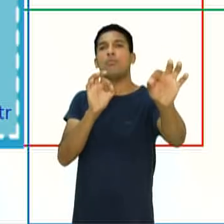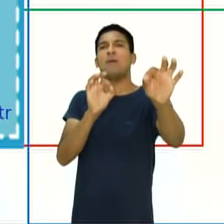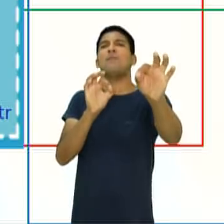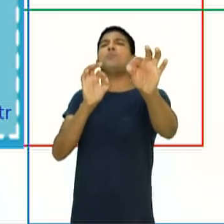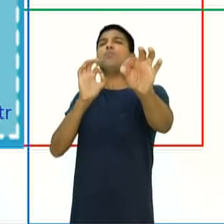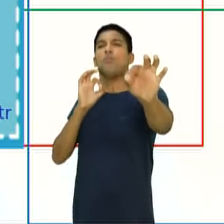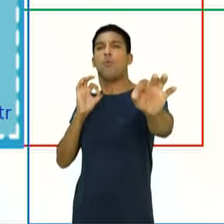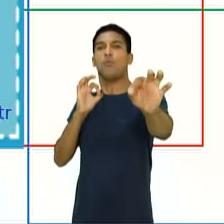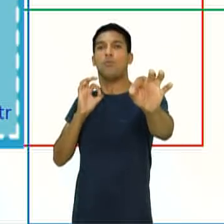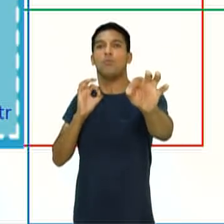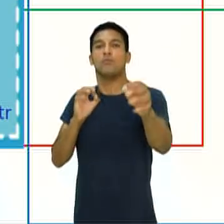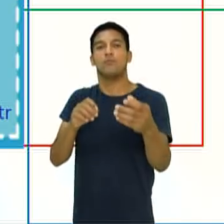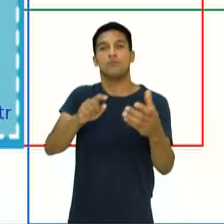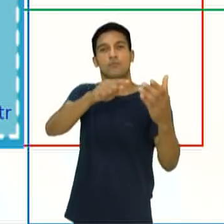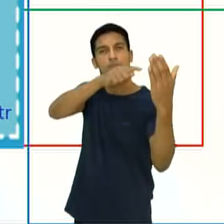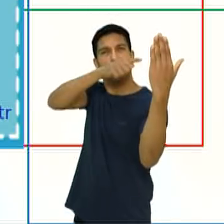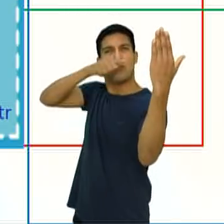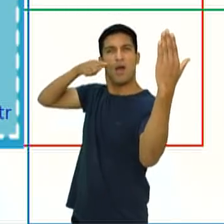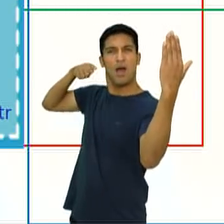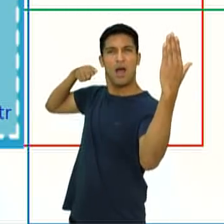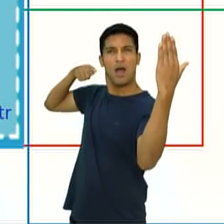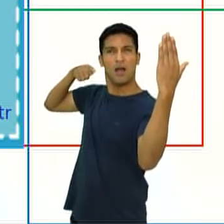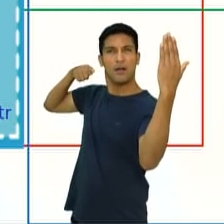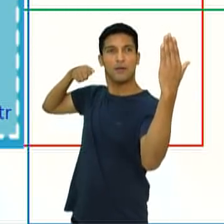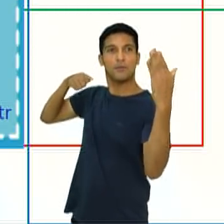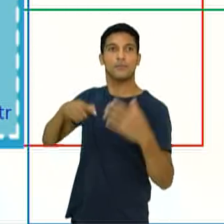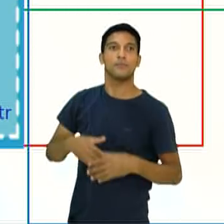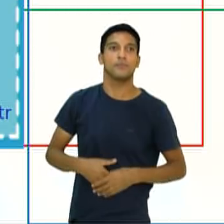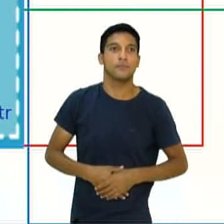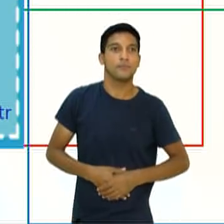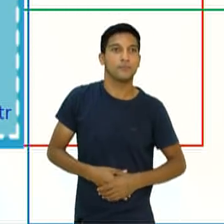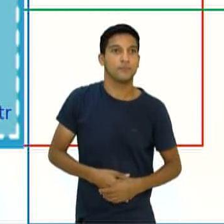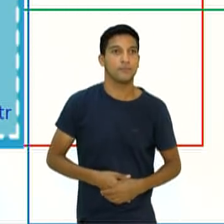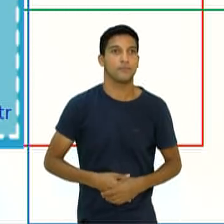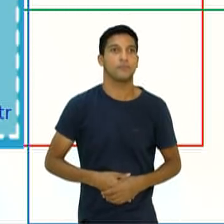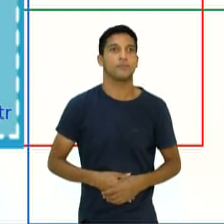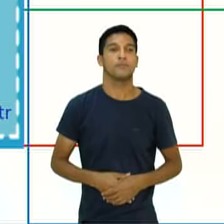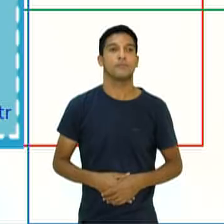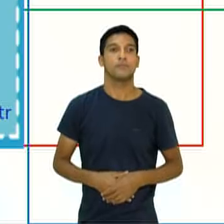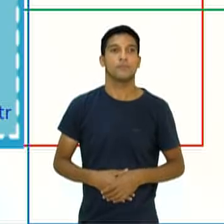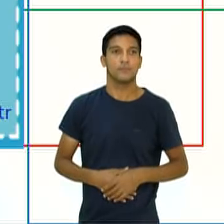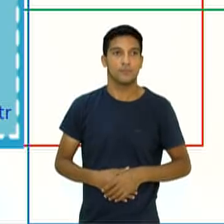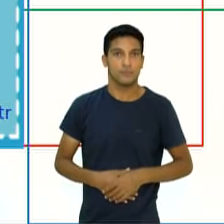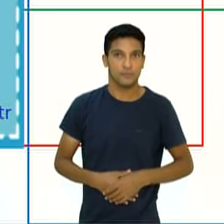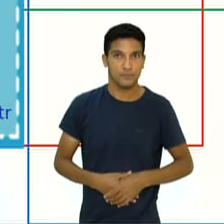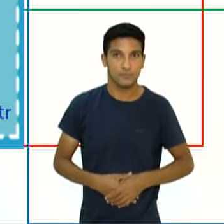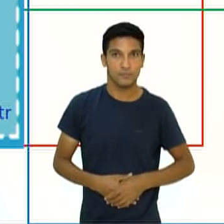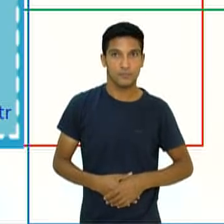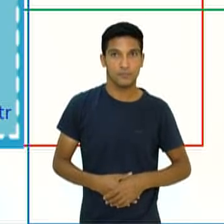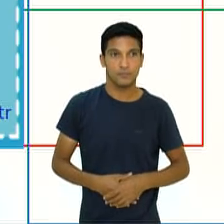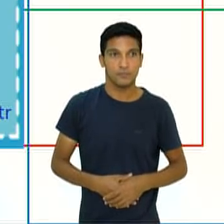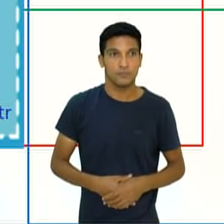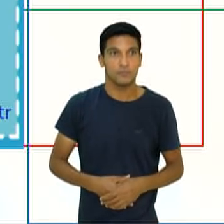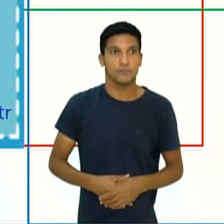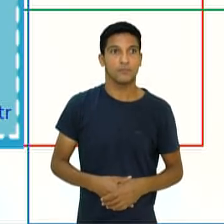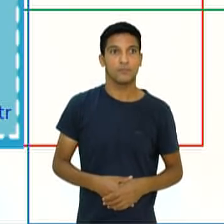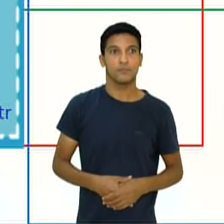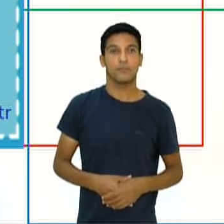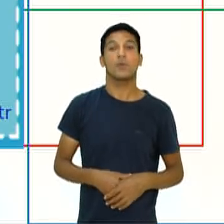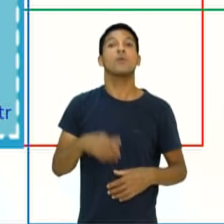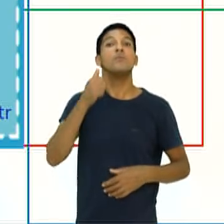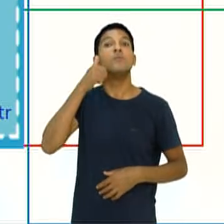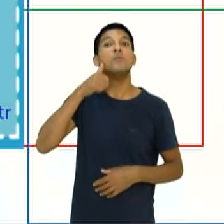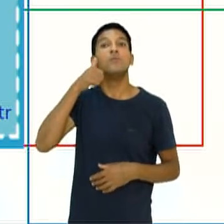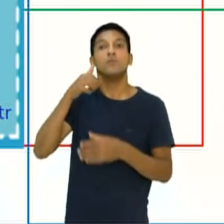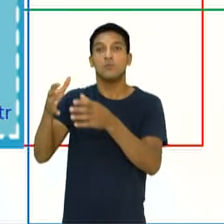do alvo, a 50 metros do alvo, a 70 e a 90 metros do alvo, tá? Já na